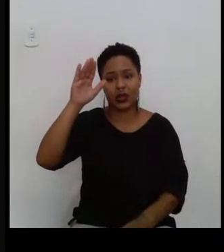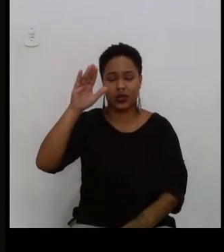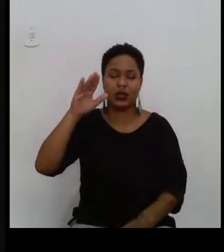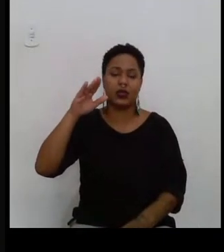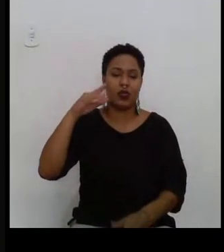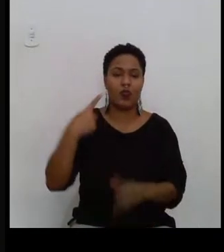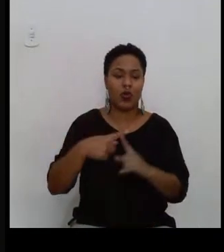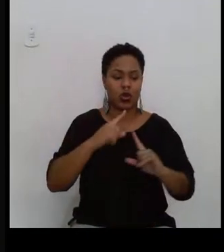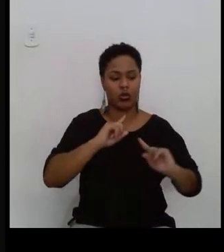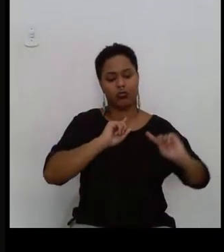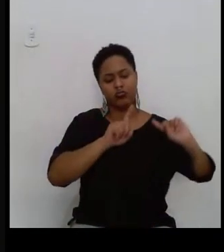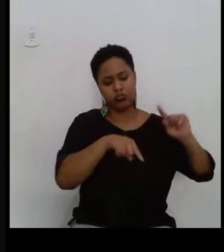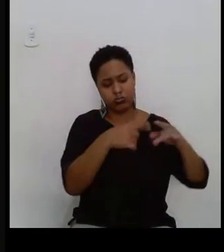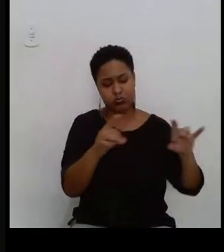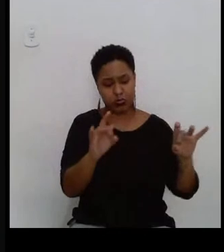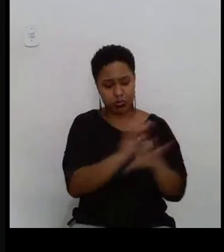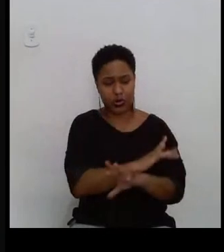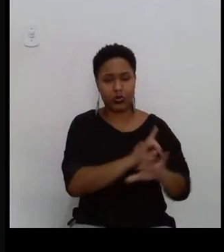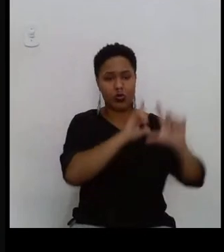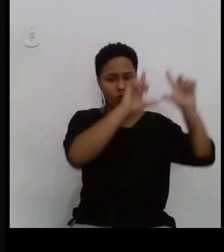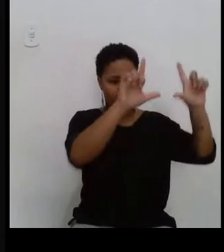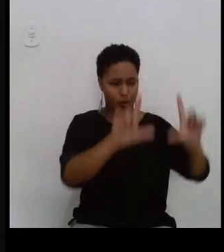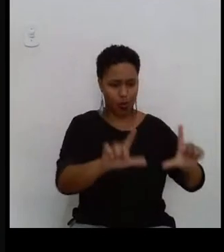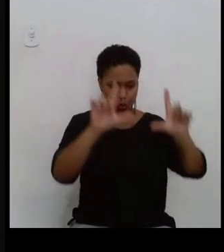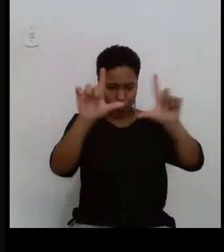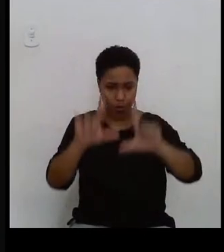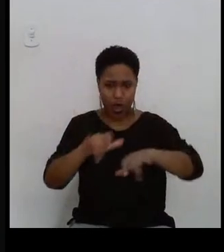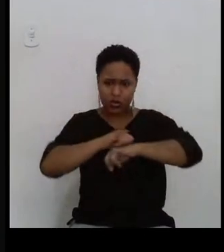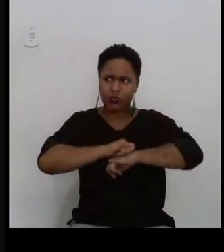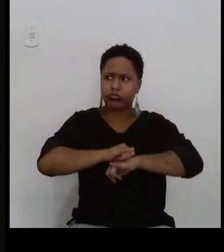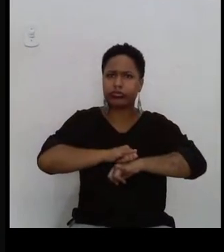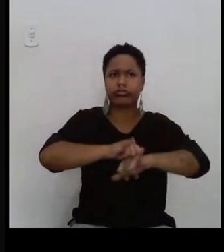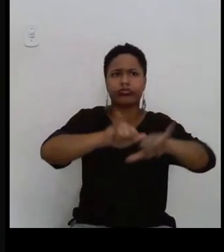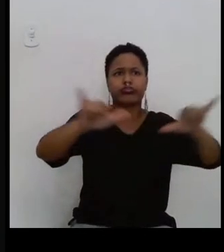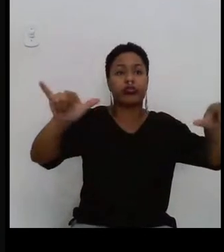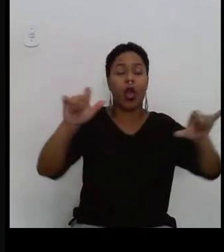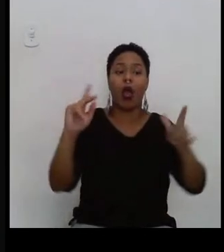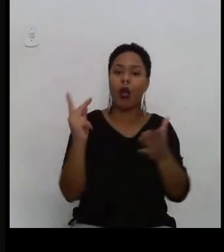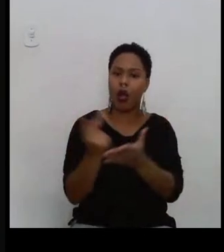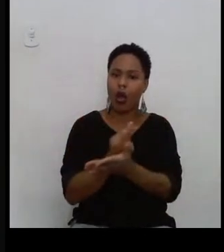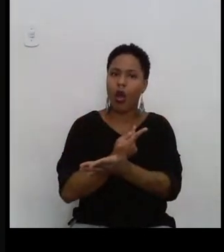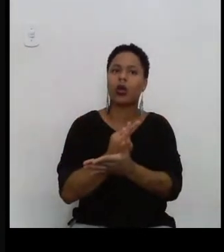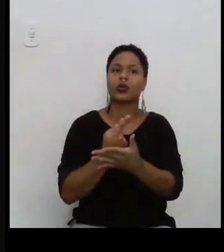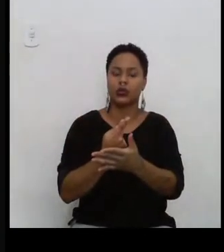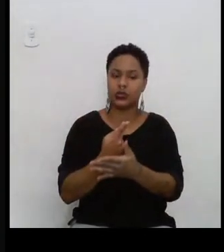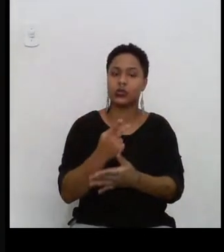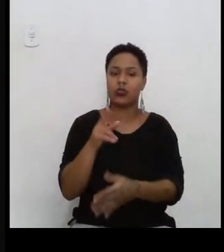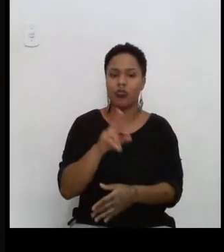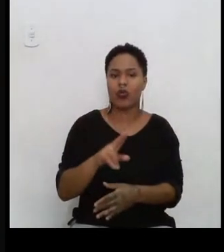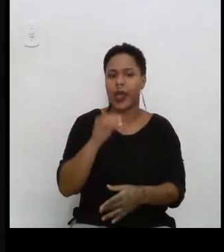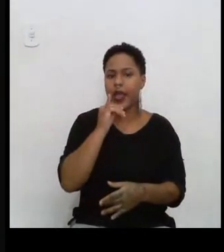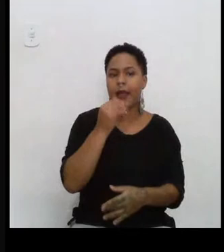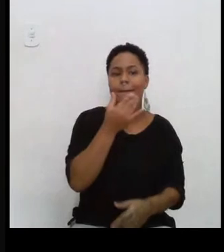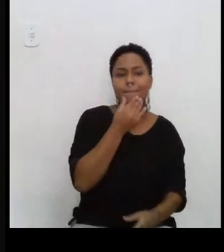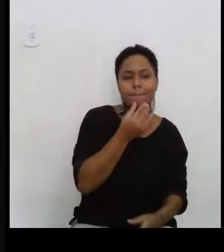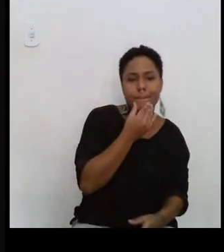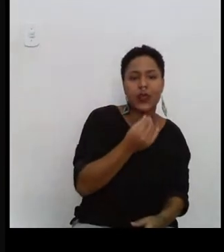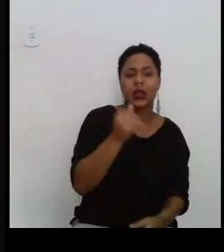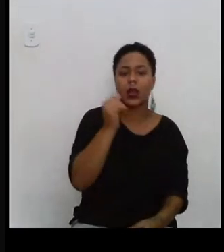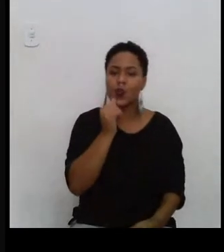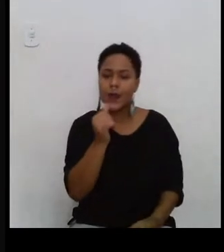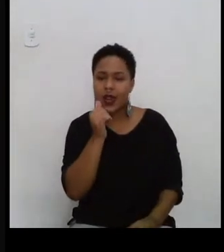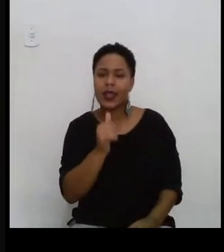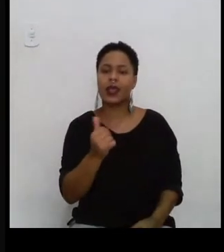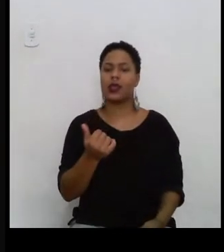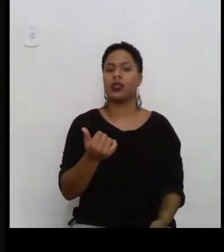virar me virar ele anda logo ali mas que os olhos entrou Ninha Minions Minions de adolescente percurso tipos de